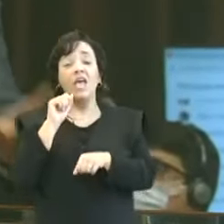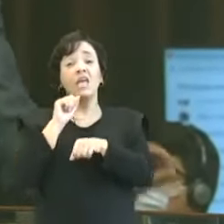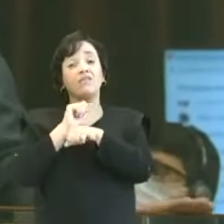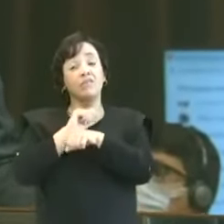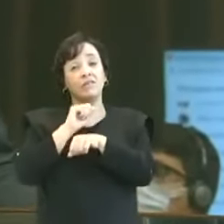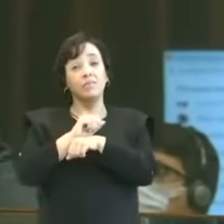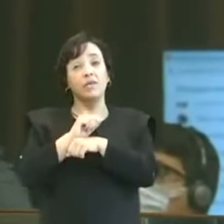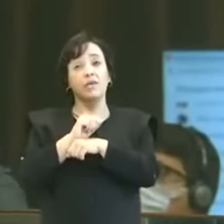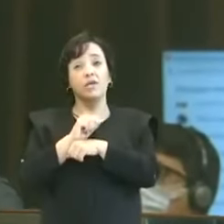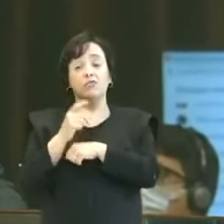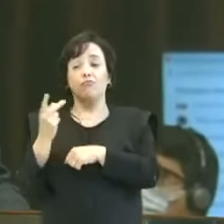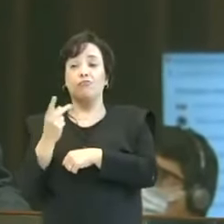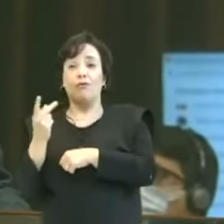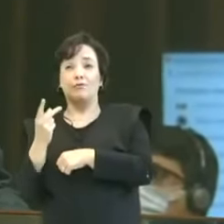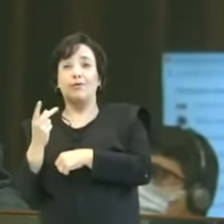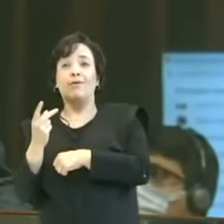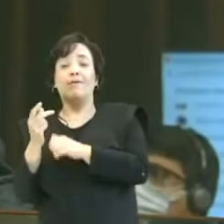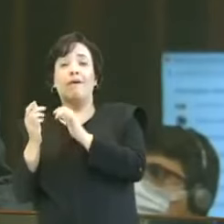quer dormir.